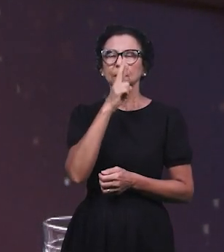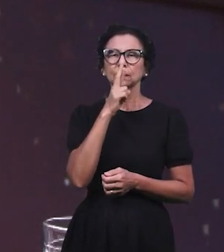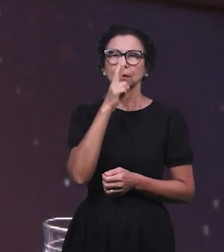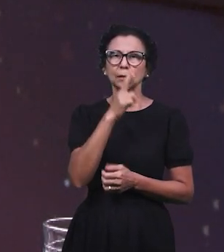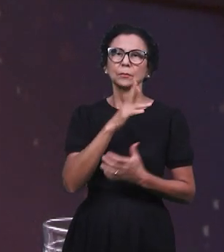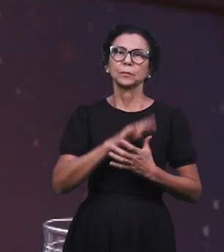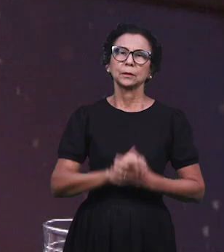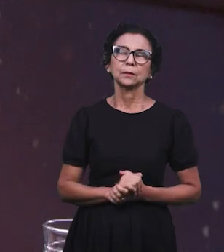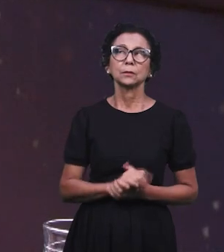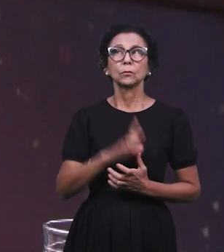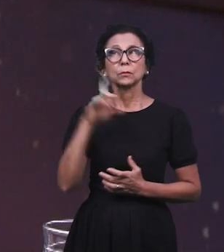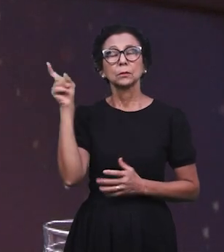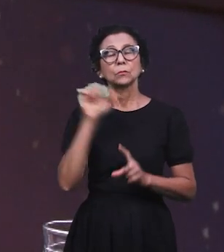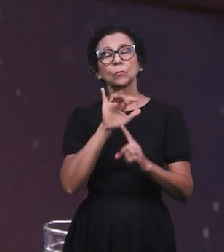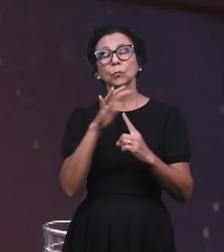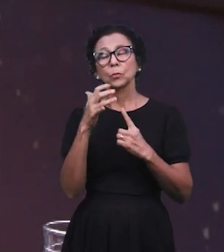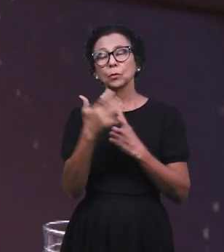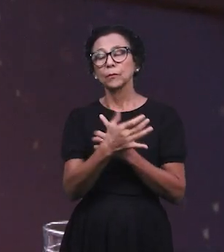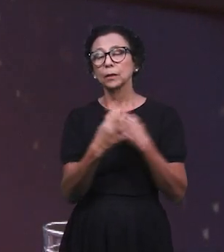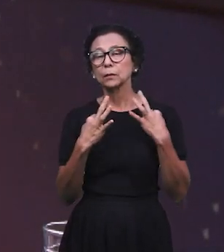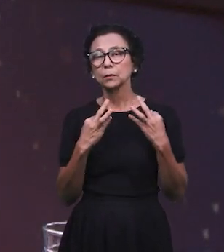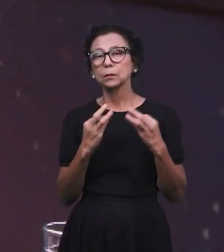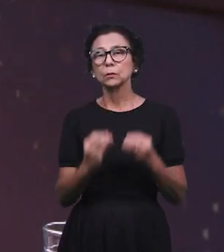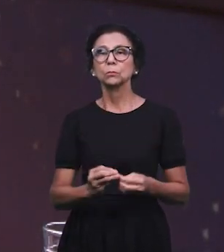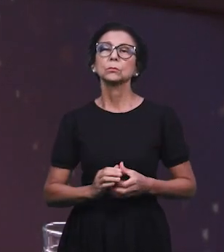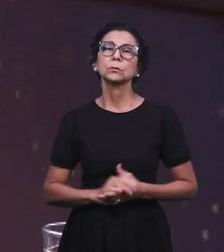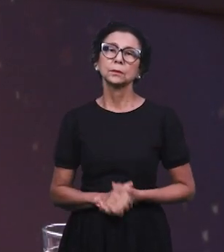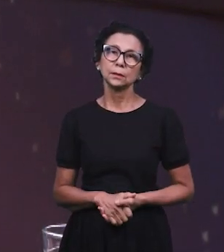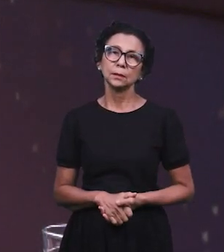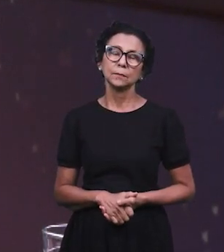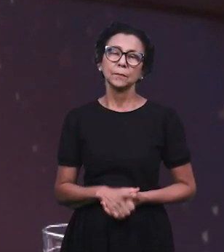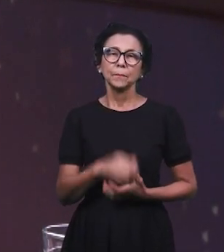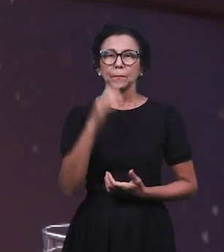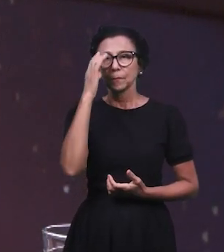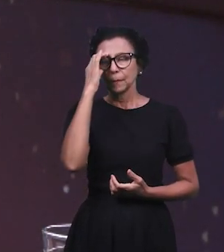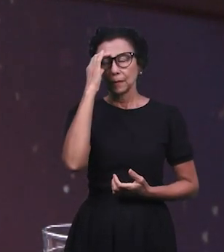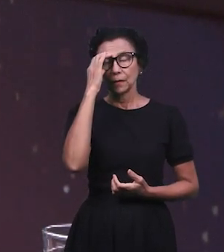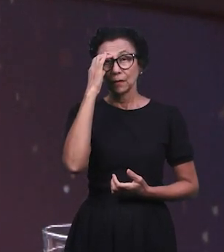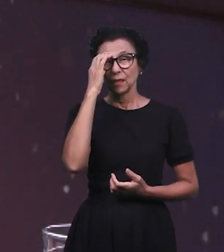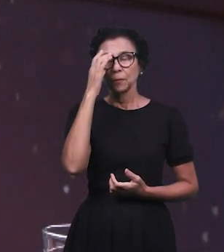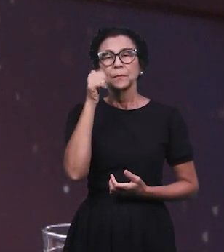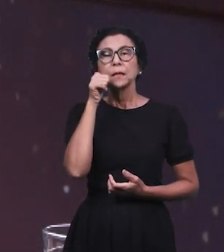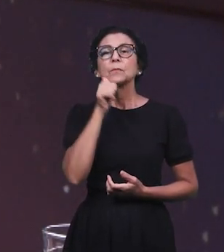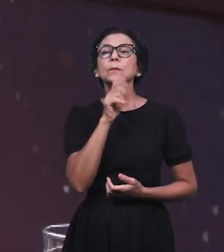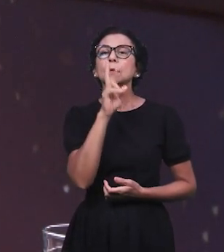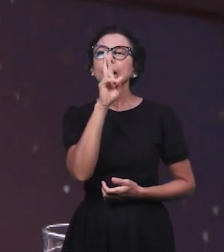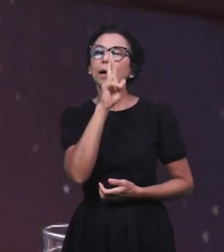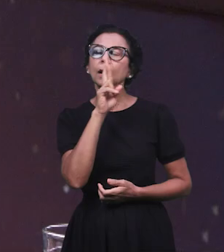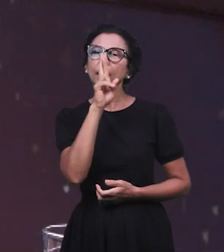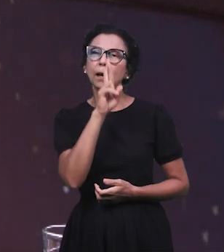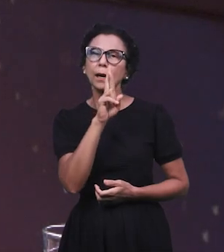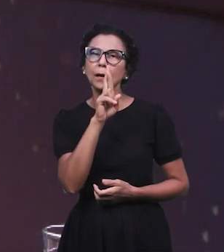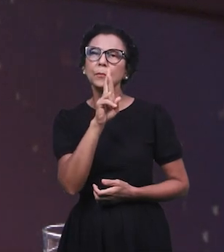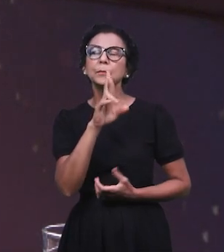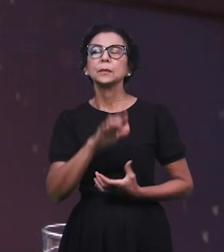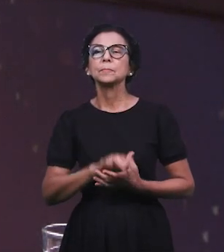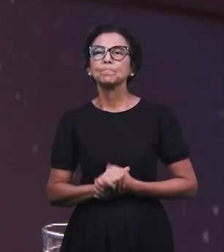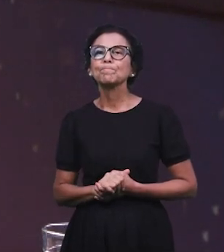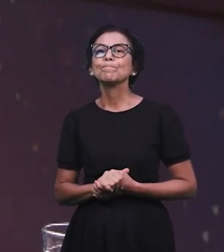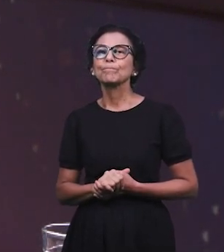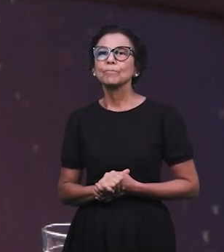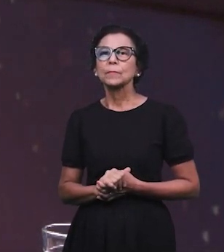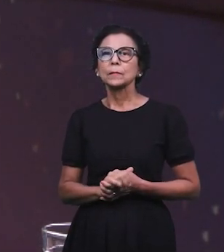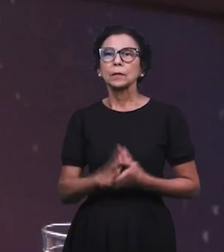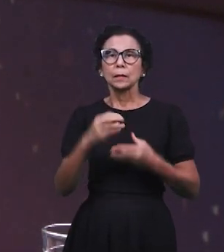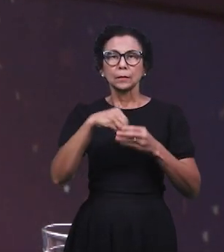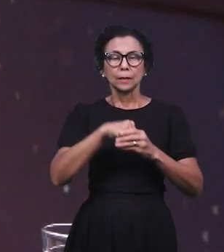e para aqueles que estão debaixo deste sangue, no caso, a sua família que estava na sua casa, onde o fio escarlate estava